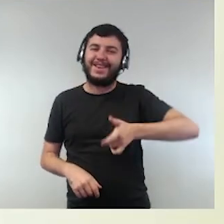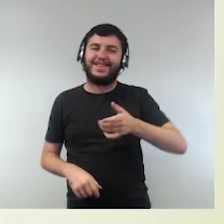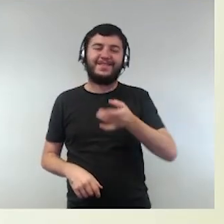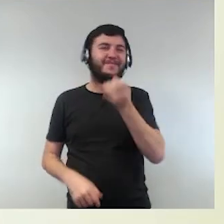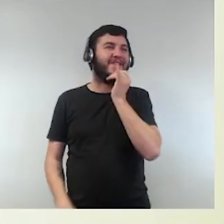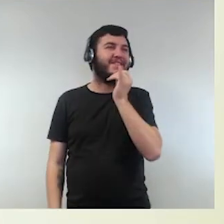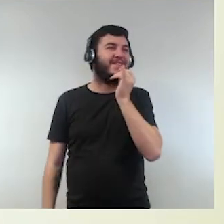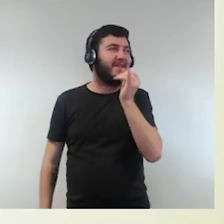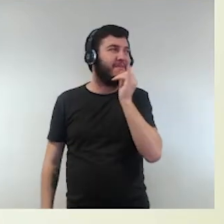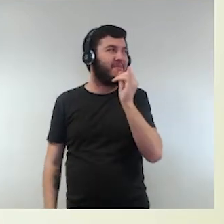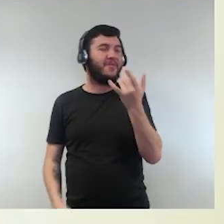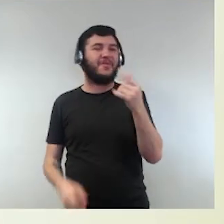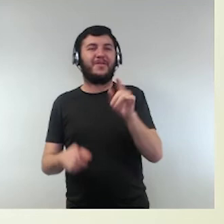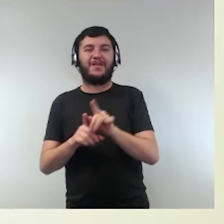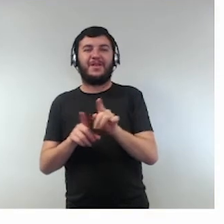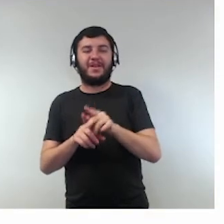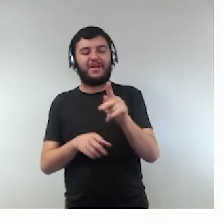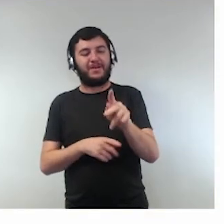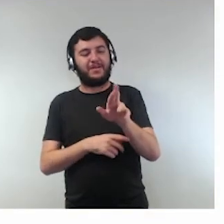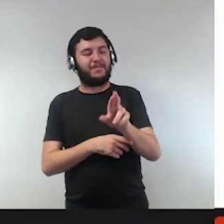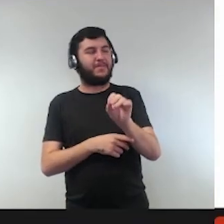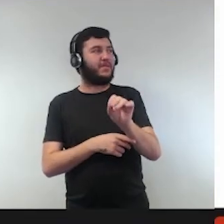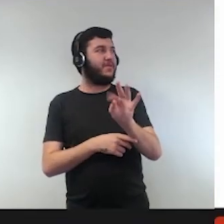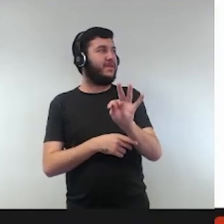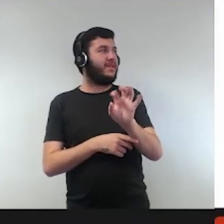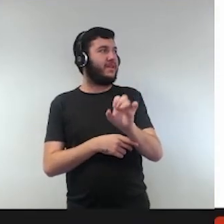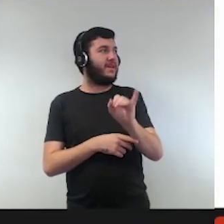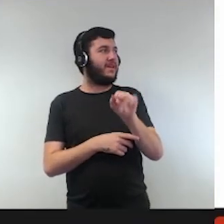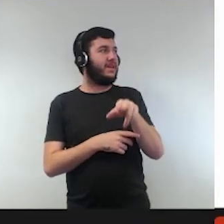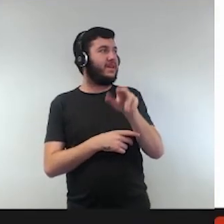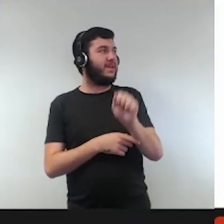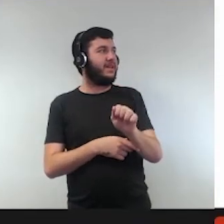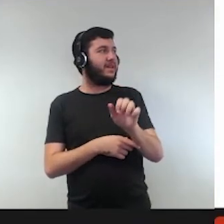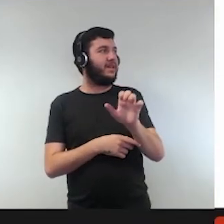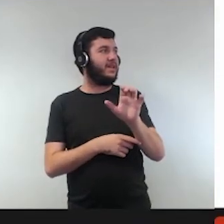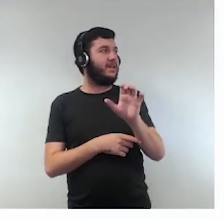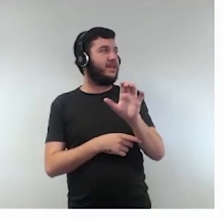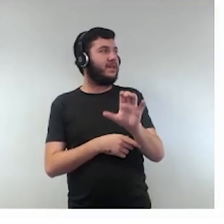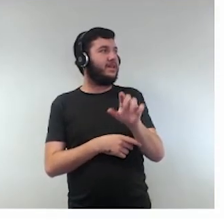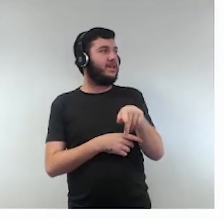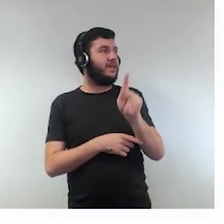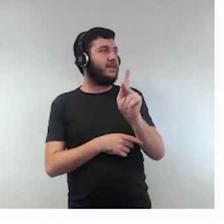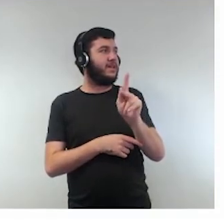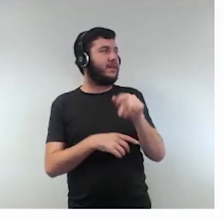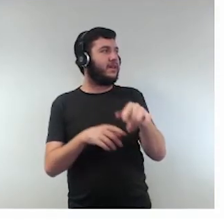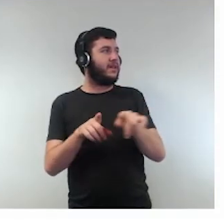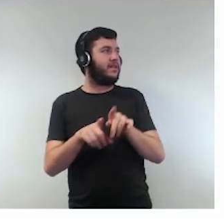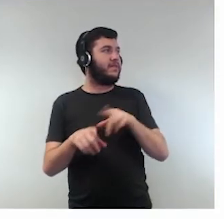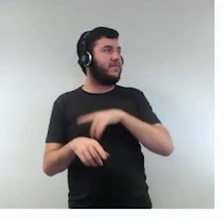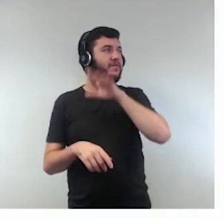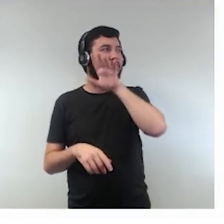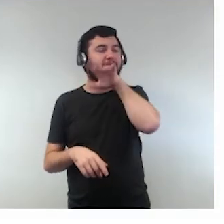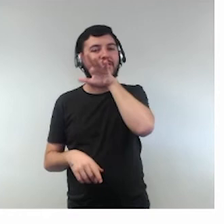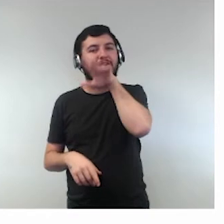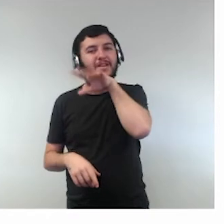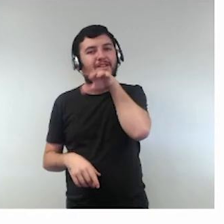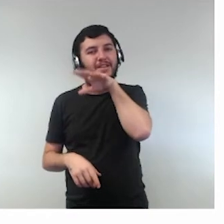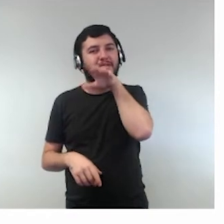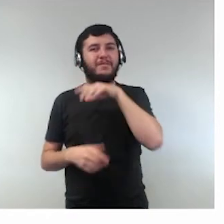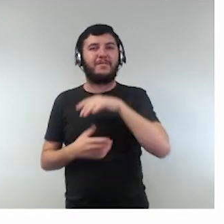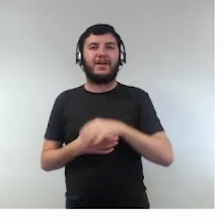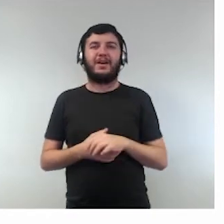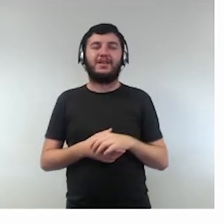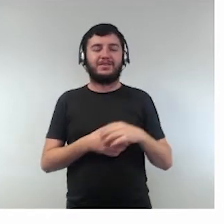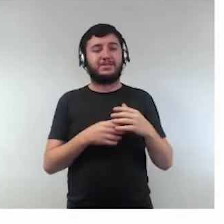proteína CK e o exame de cortisol em 400 animais, isso dentro de um